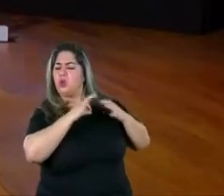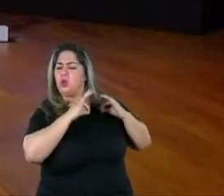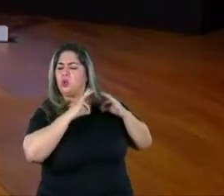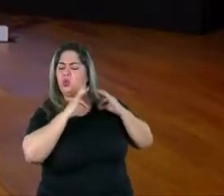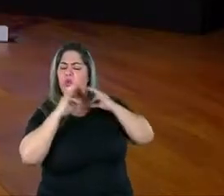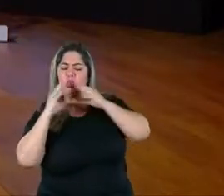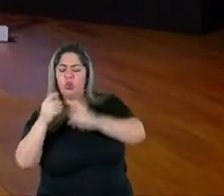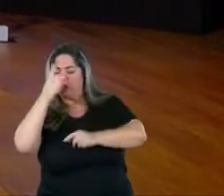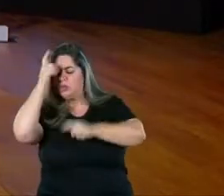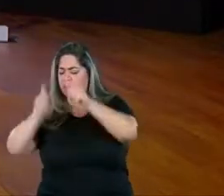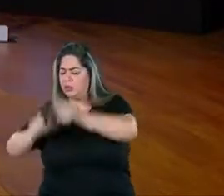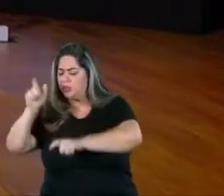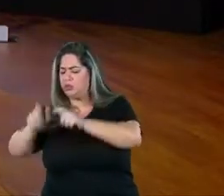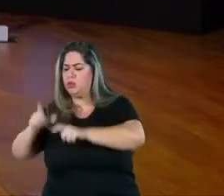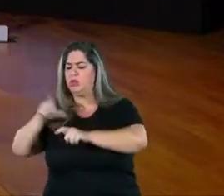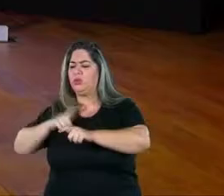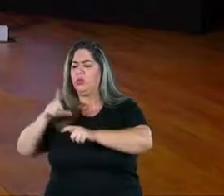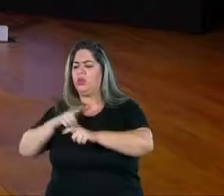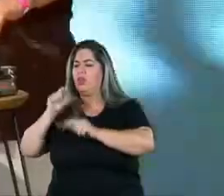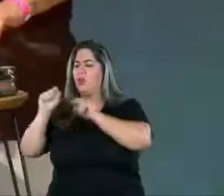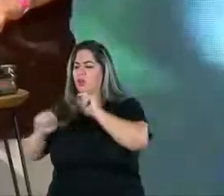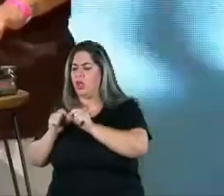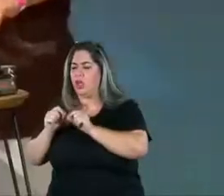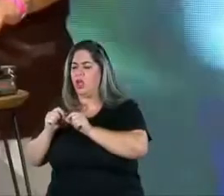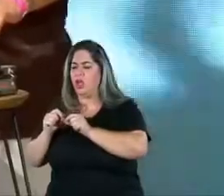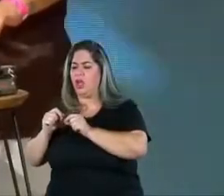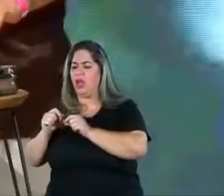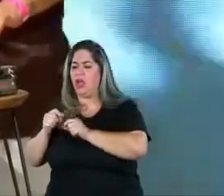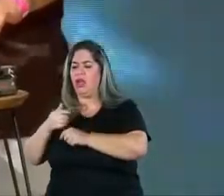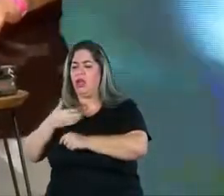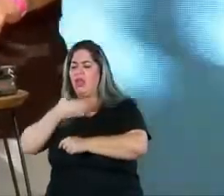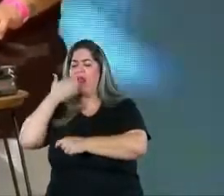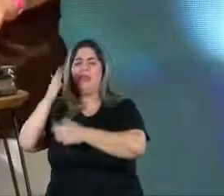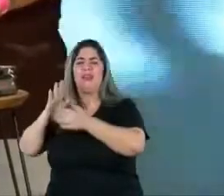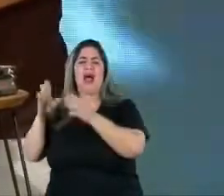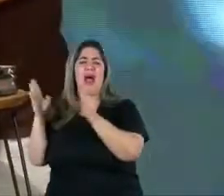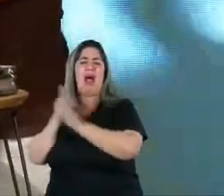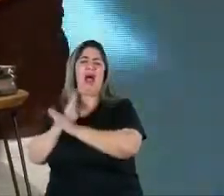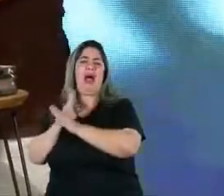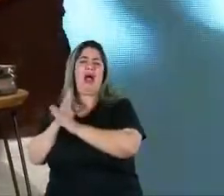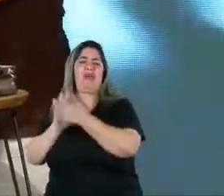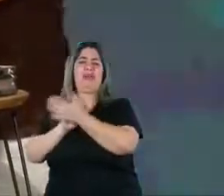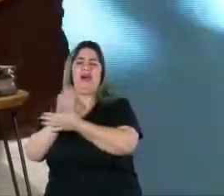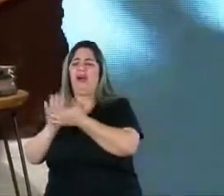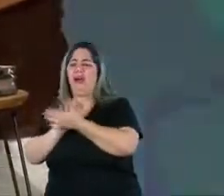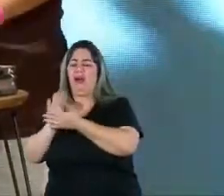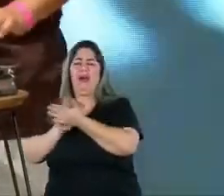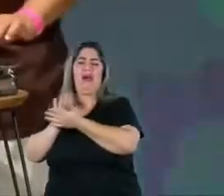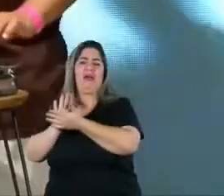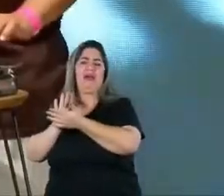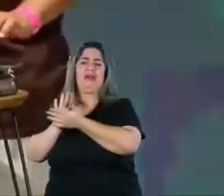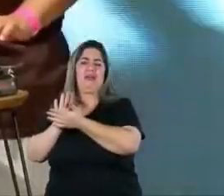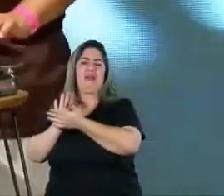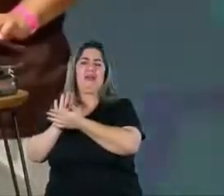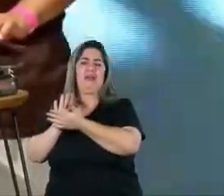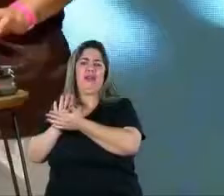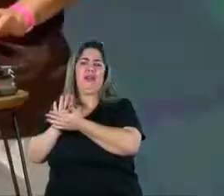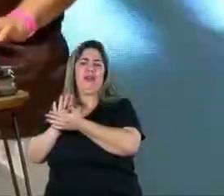mãos de um velho pneu vazio, por meio do qual queremos atingir o sentido último que as palavras não